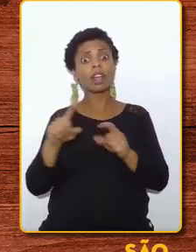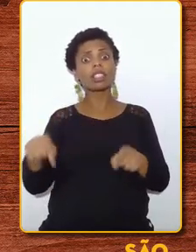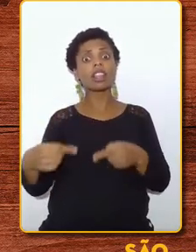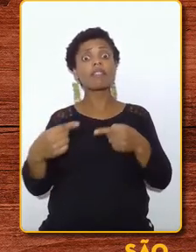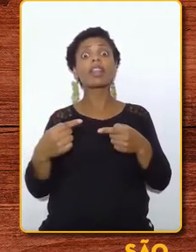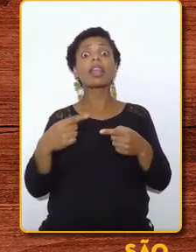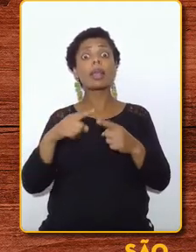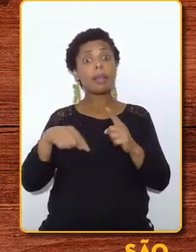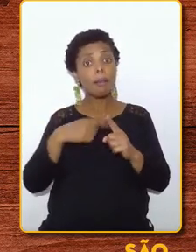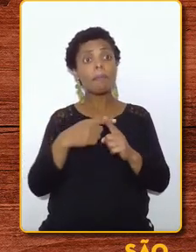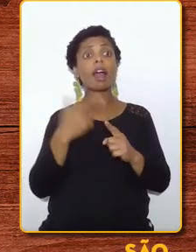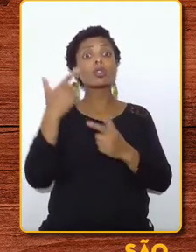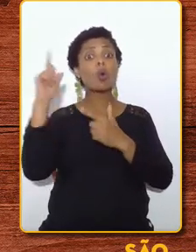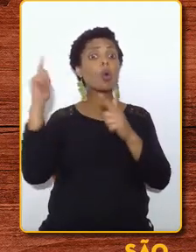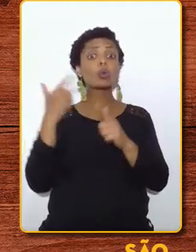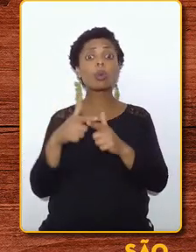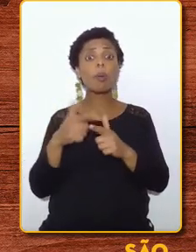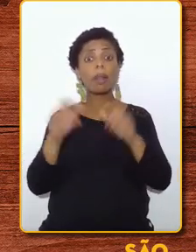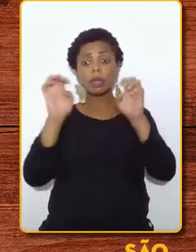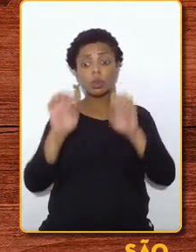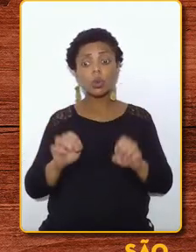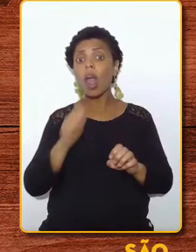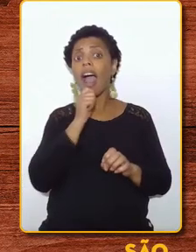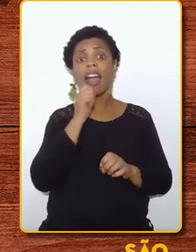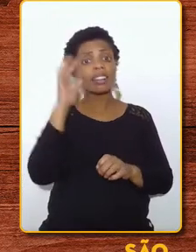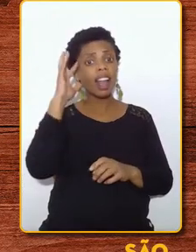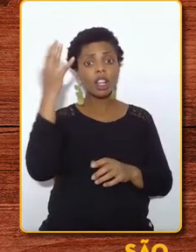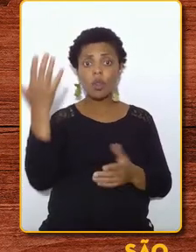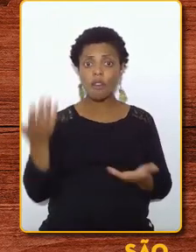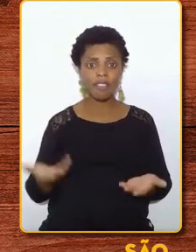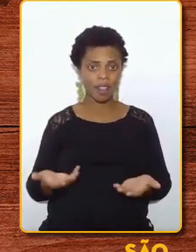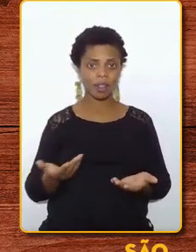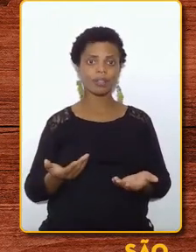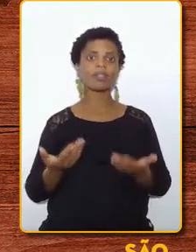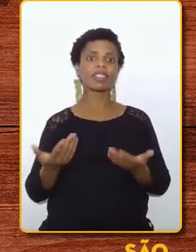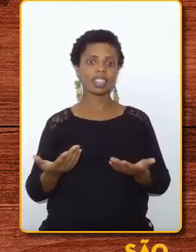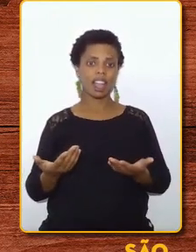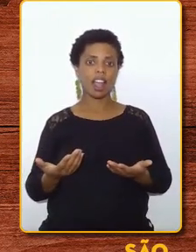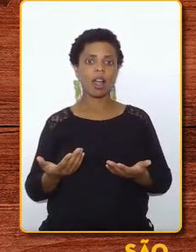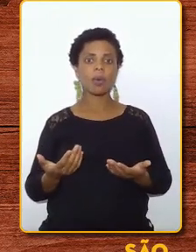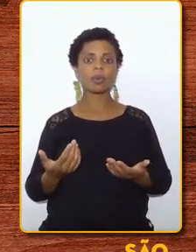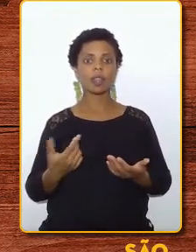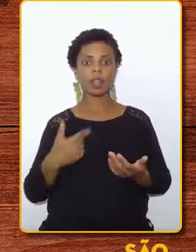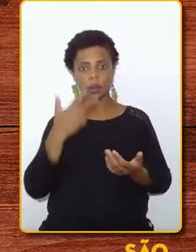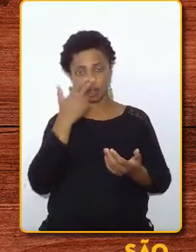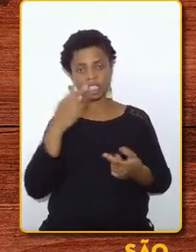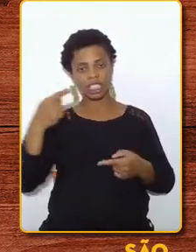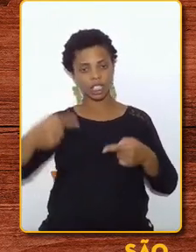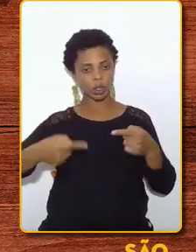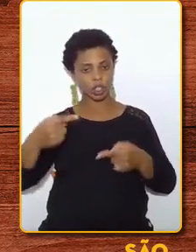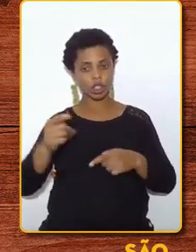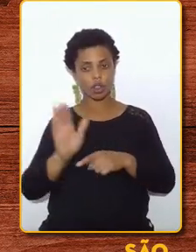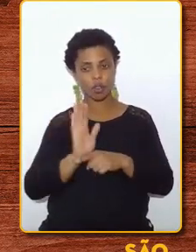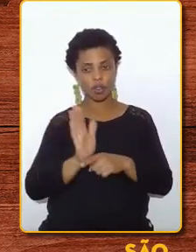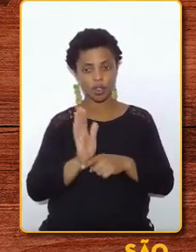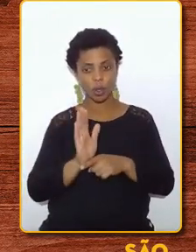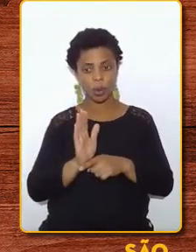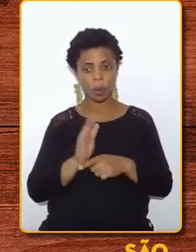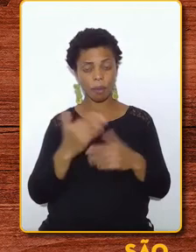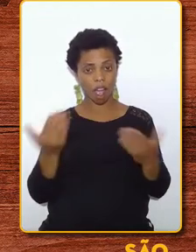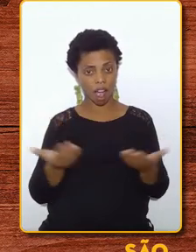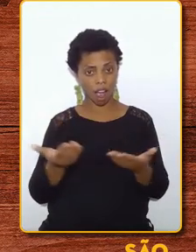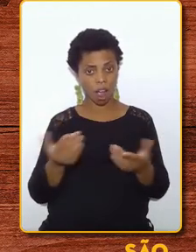problemas estruturais. Então, assim, eu acho que discutir o filme nessa conjuntura, olhando que é um filme